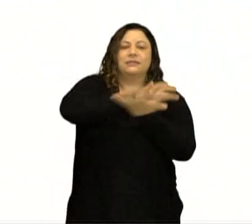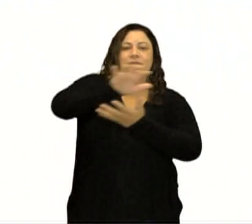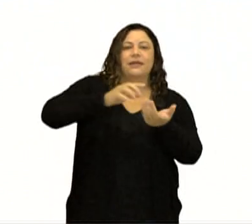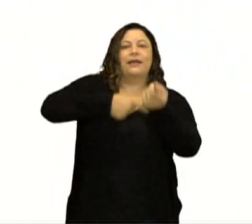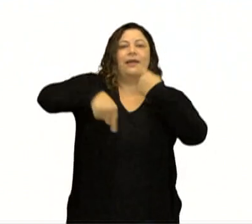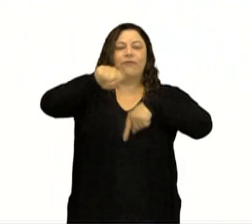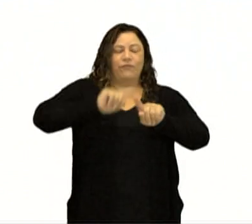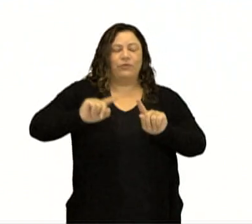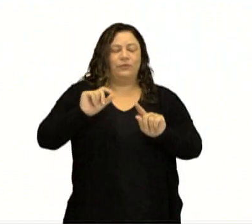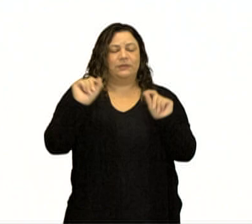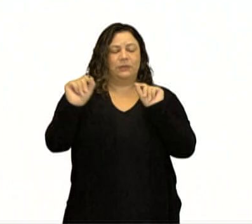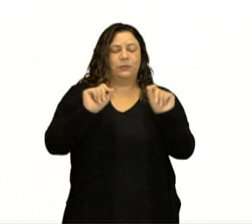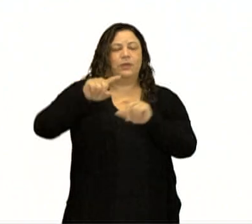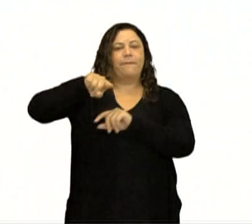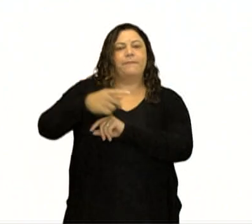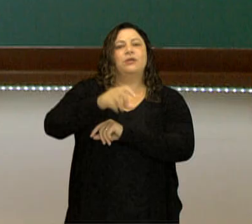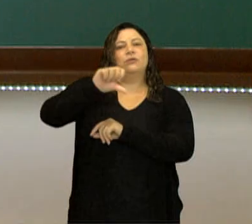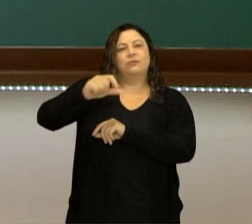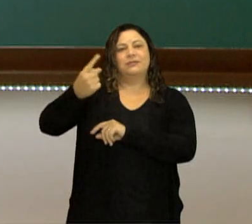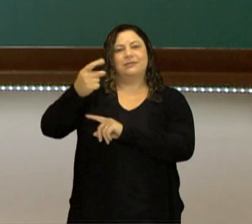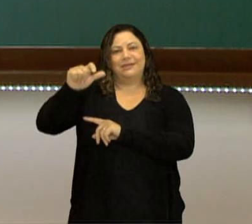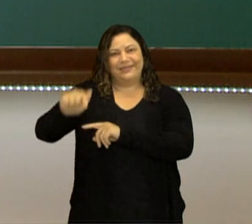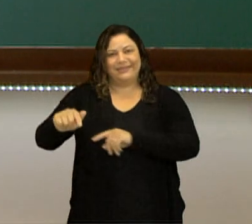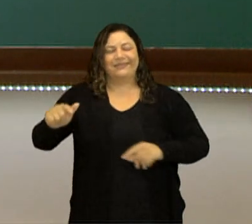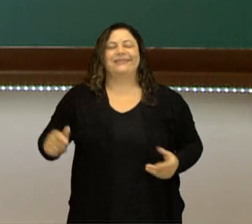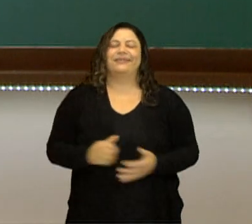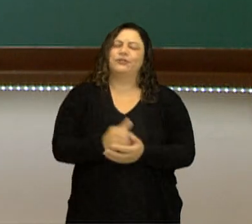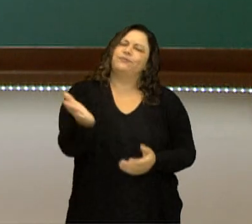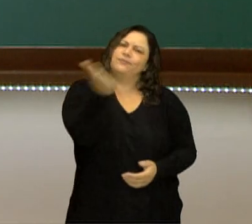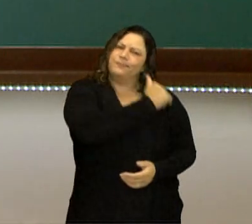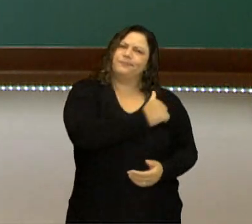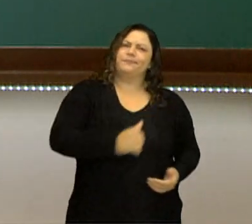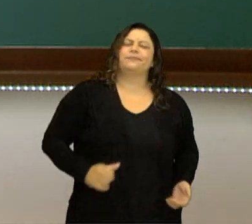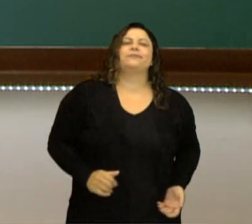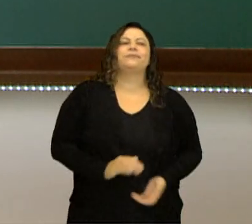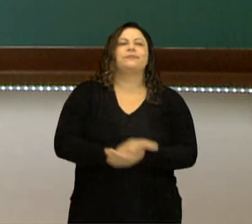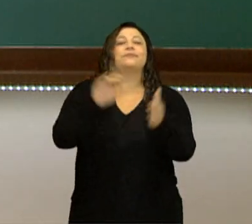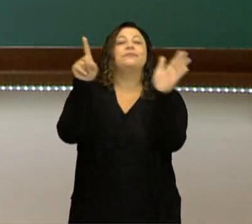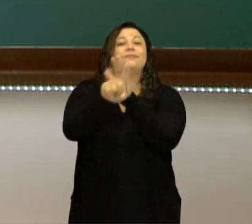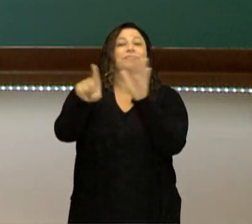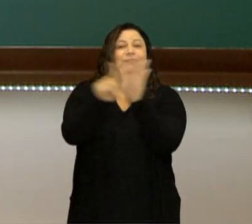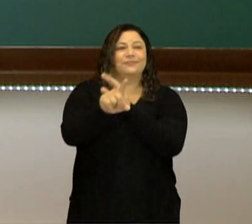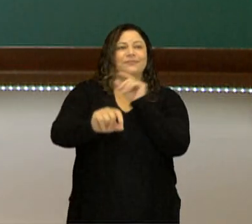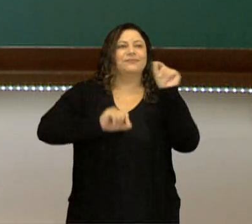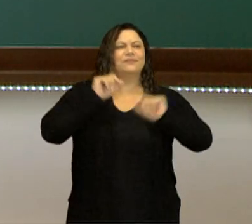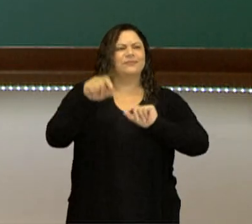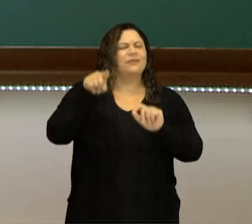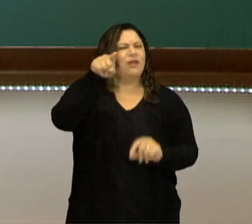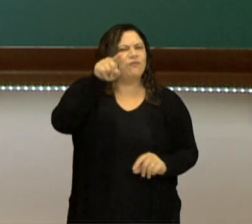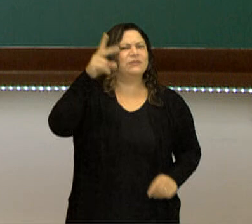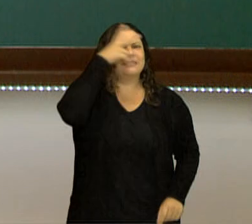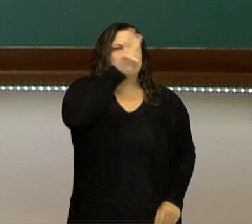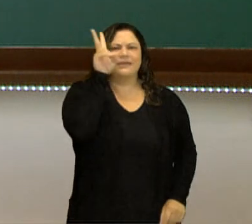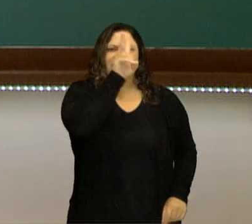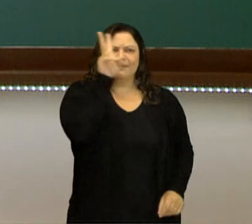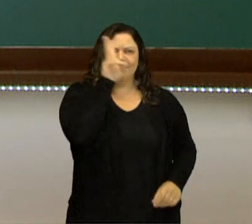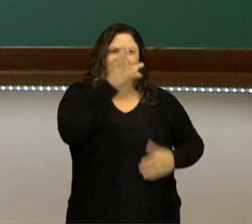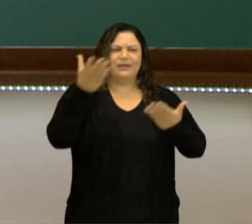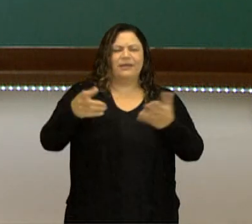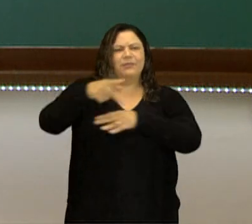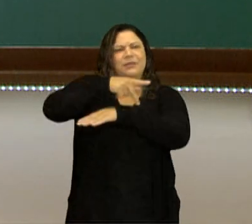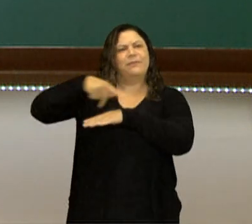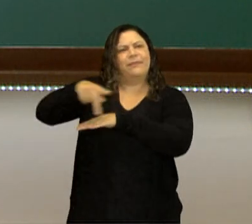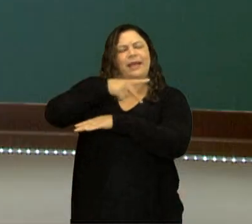de 1917. Vamos lá? Bom, perguntas, né? Você recorda que